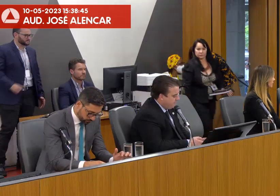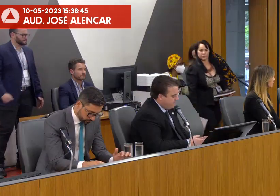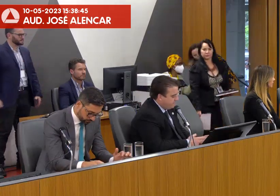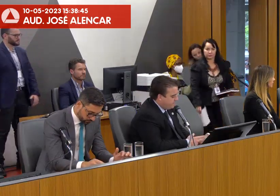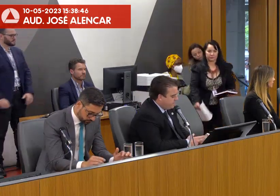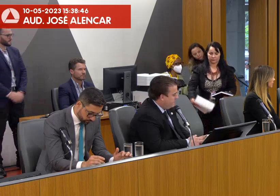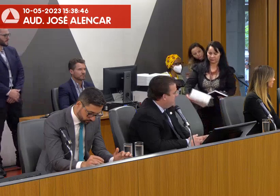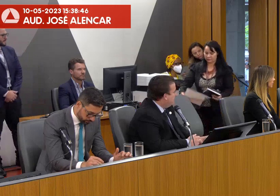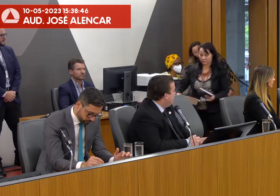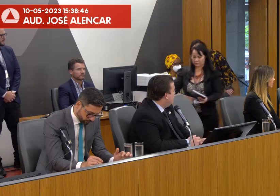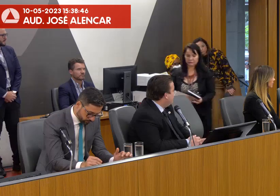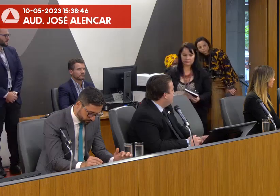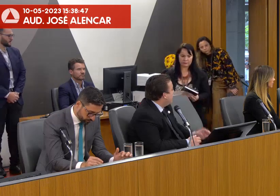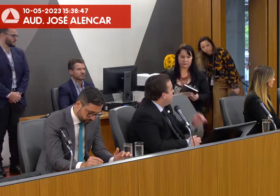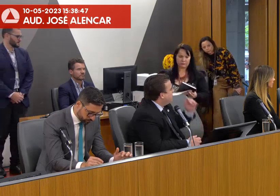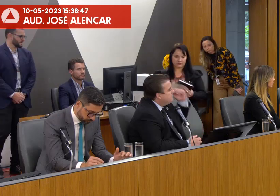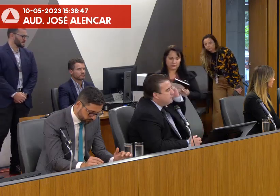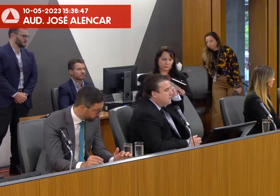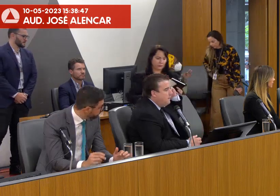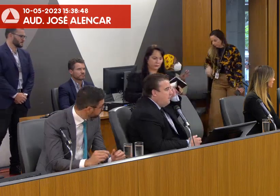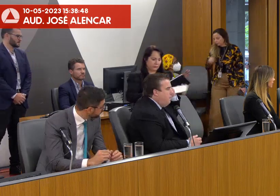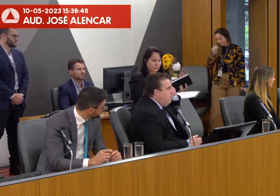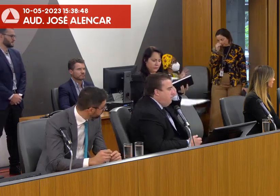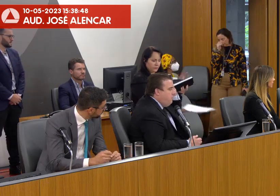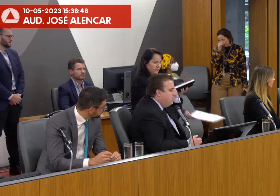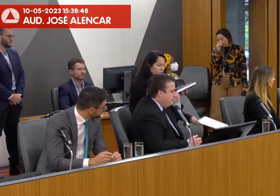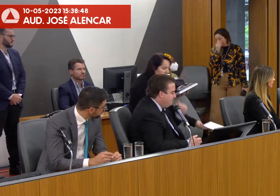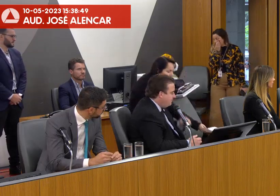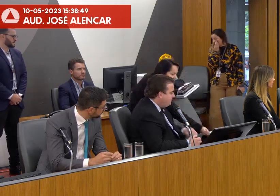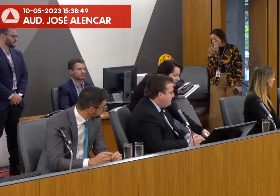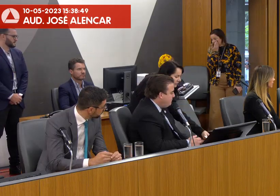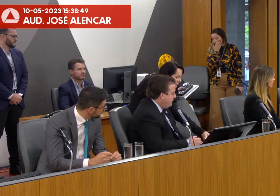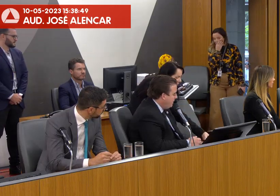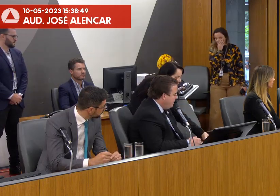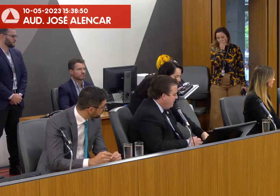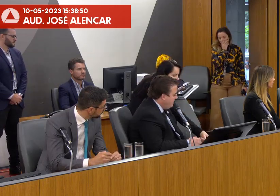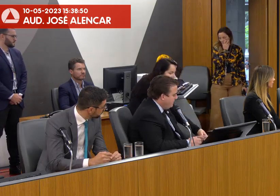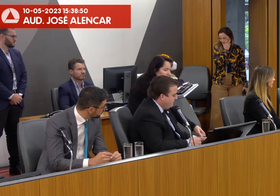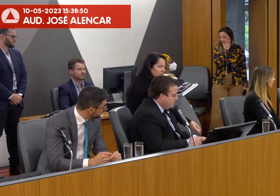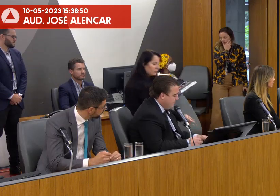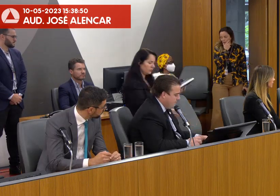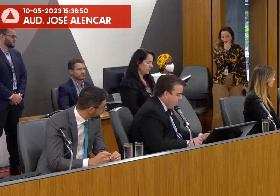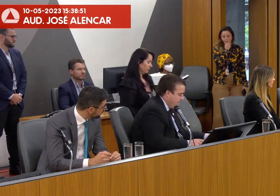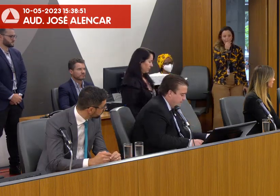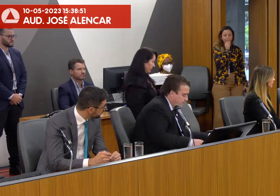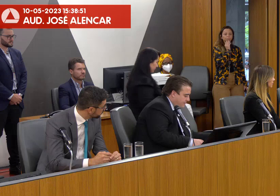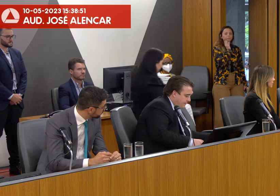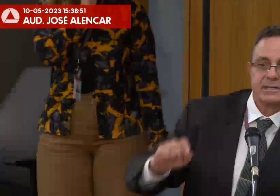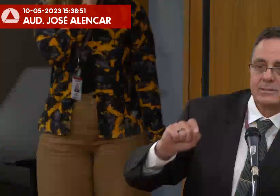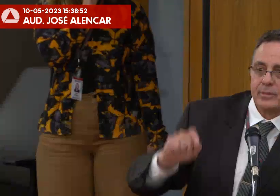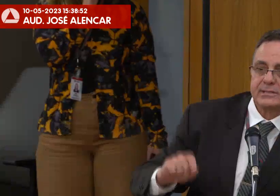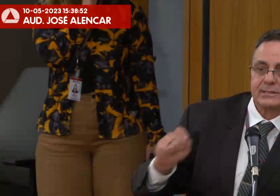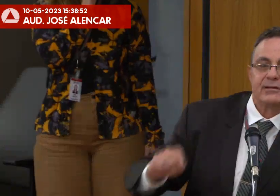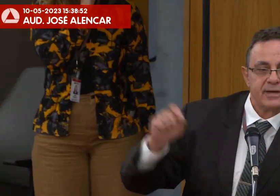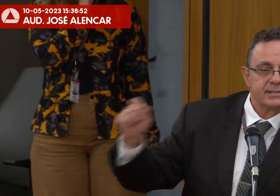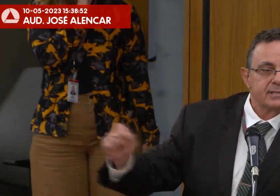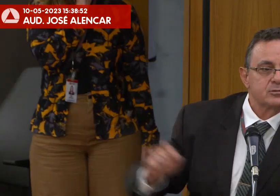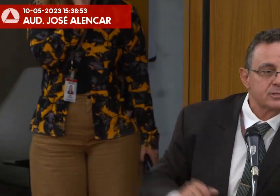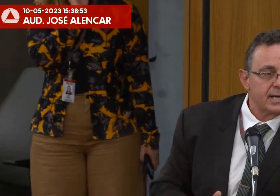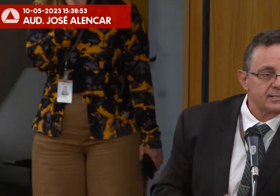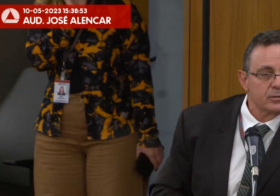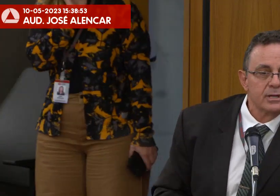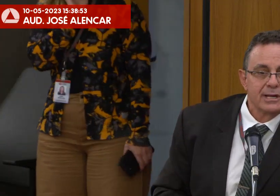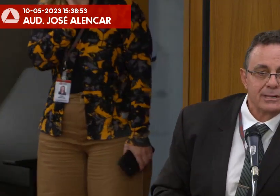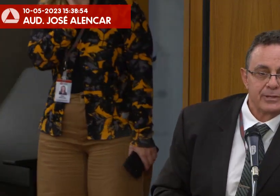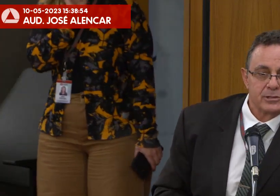pode e deve Dr Tiago Dr Bruno Presidente entrar com ação civil pública contra essas pessoas quando essa empresa através